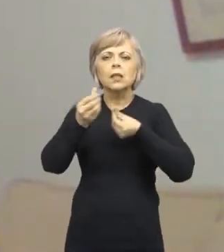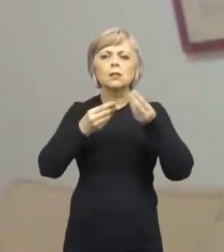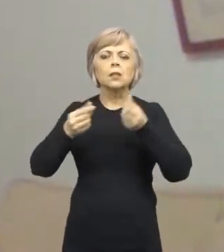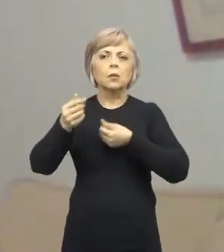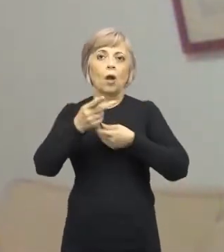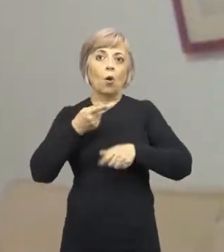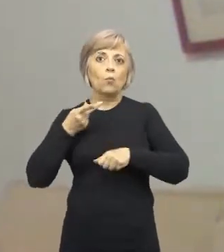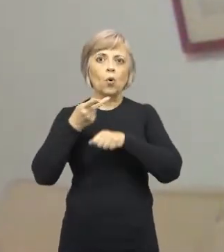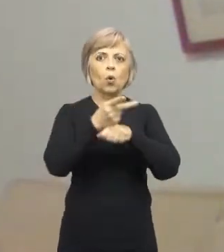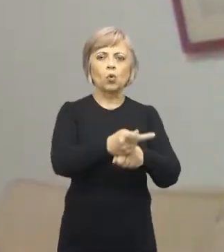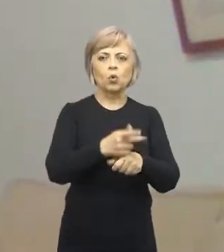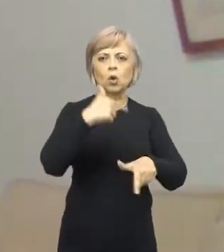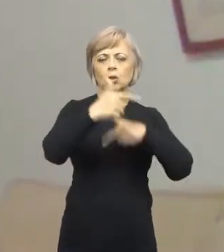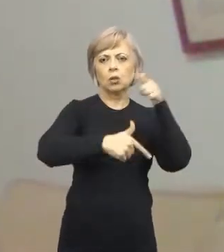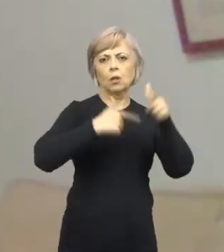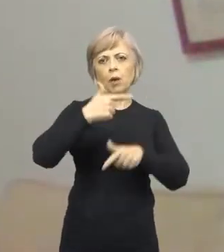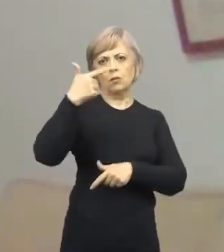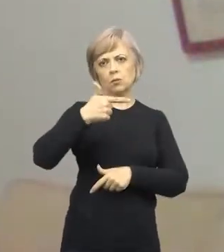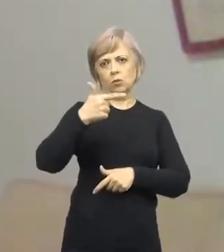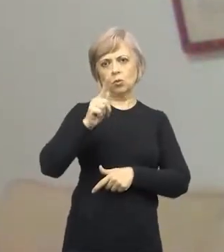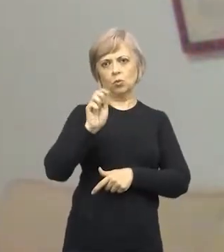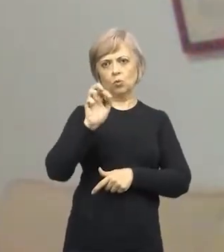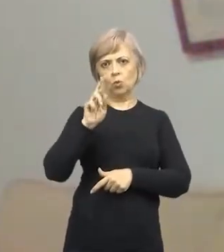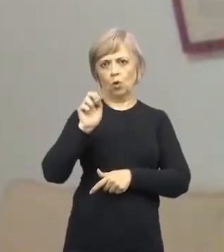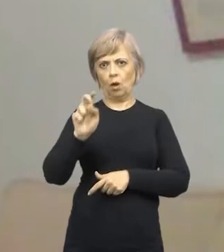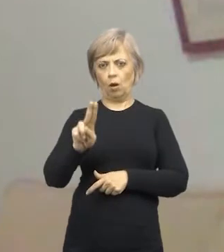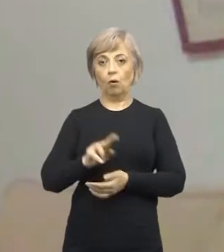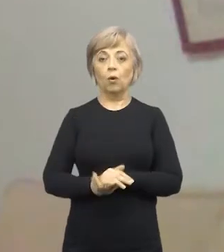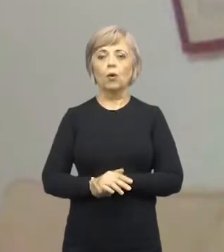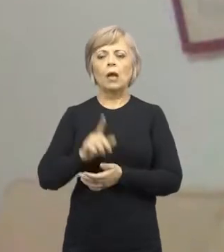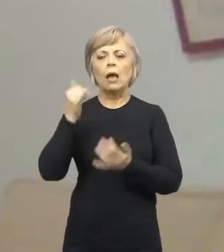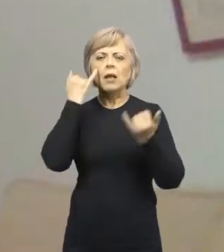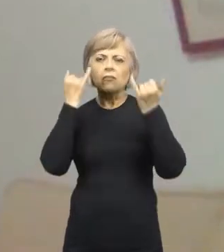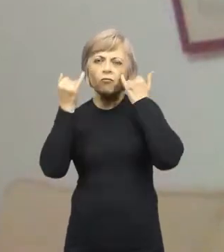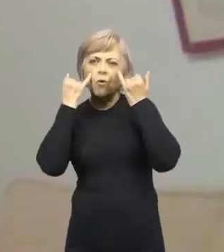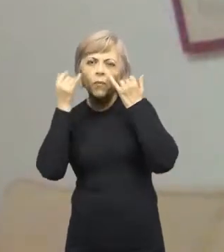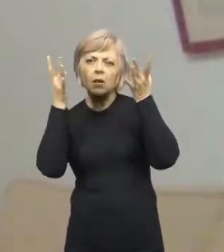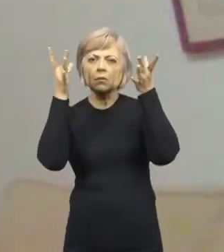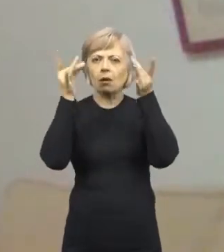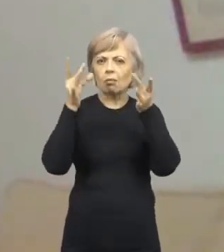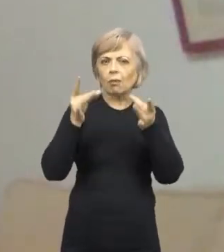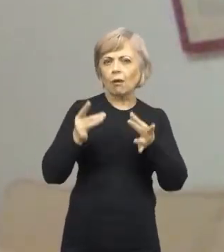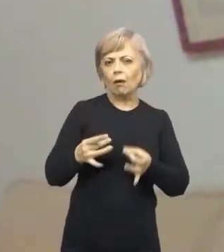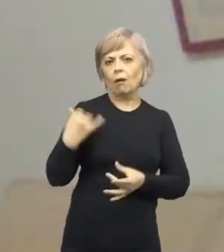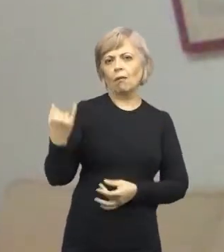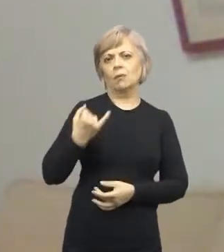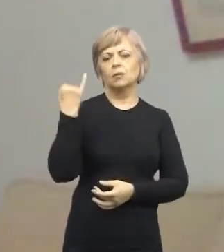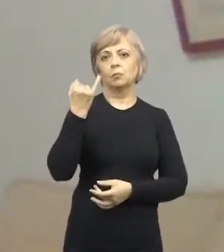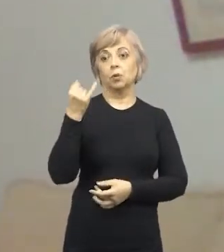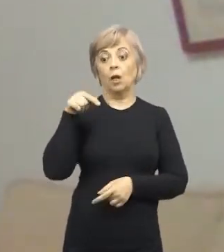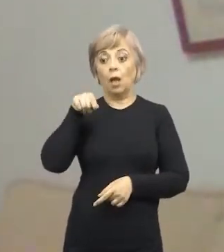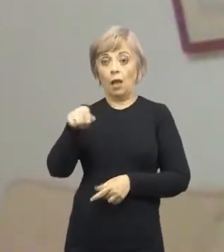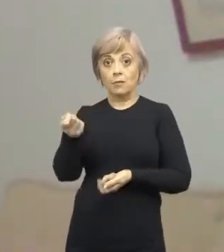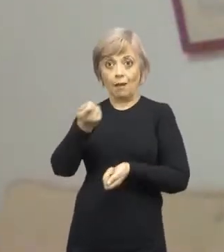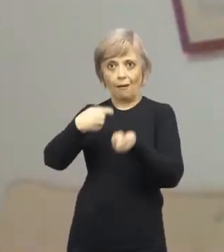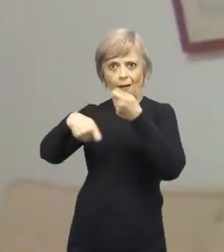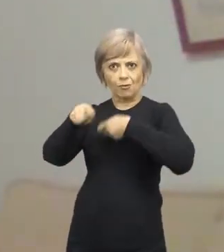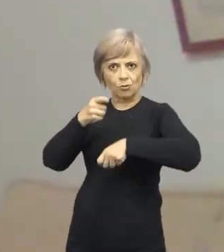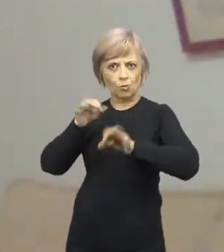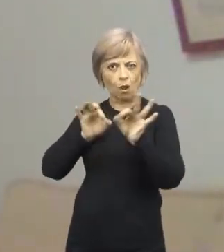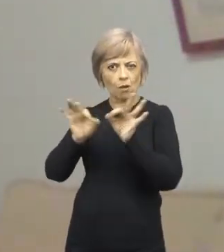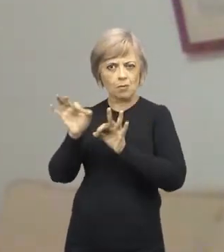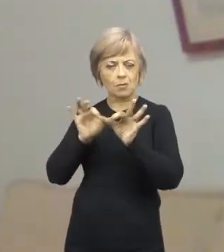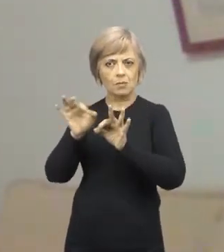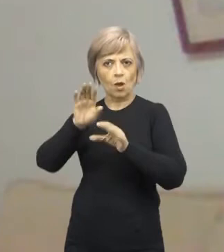no segundo grau, fornecendo informações importantes, detalhes, e essa articulação e